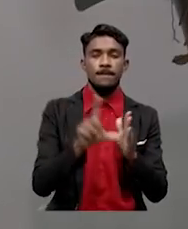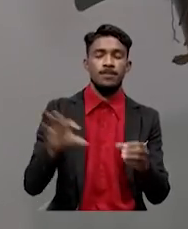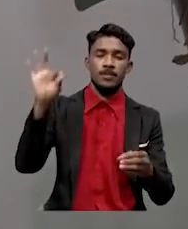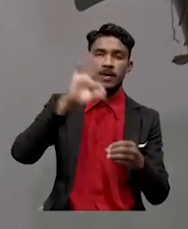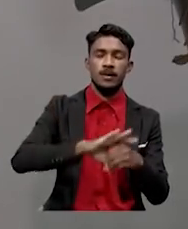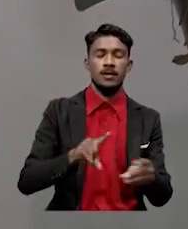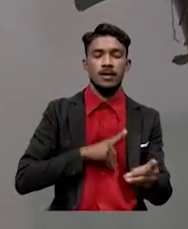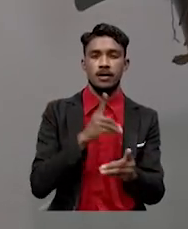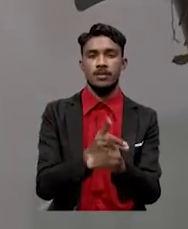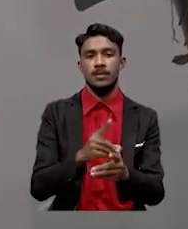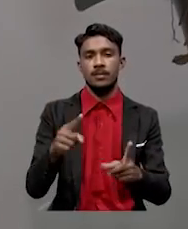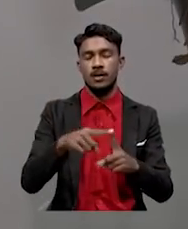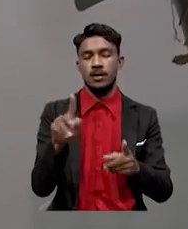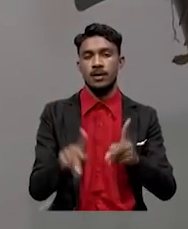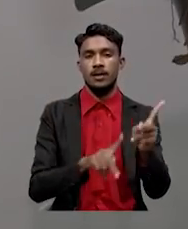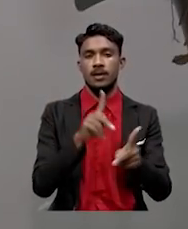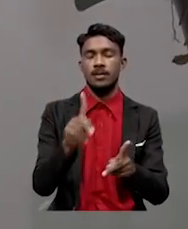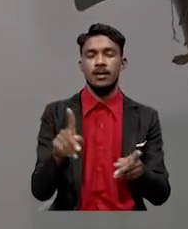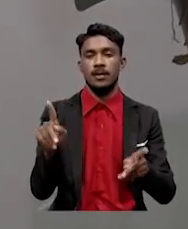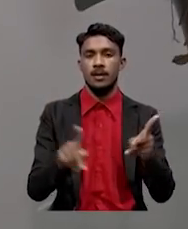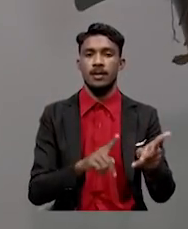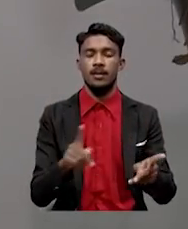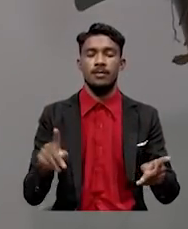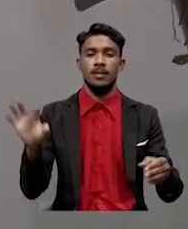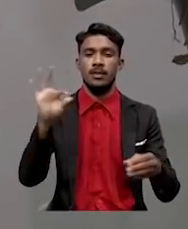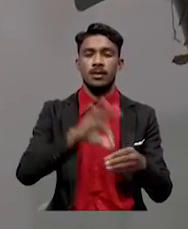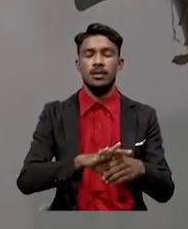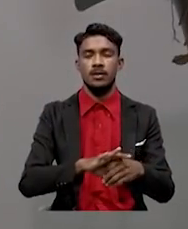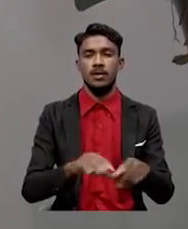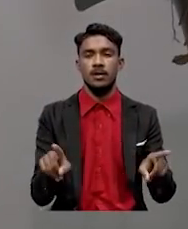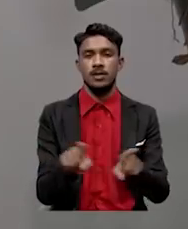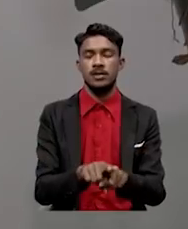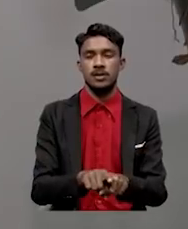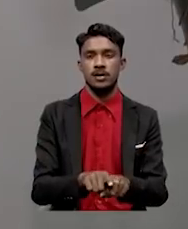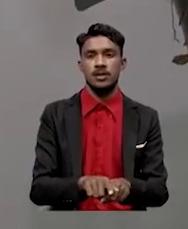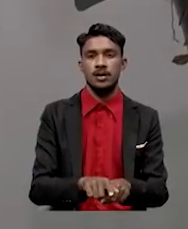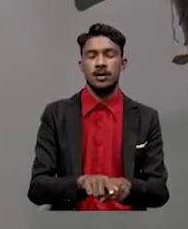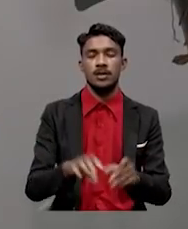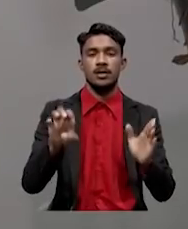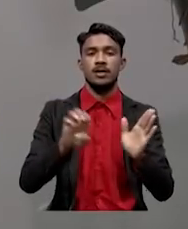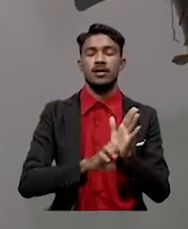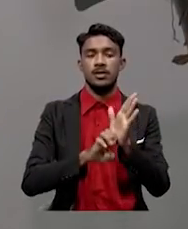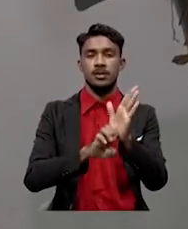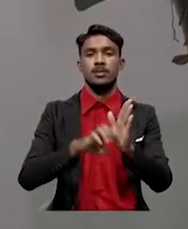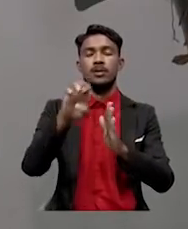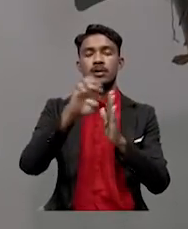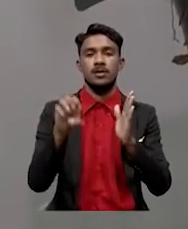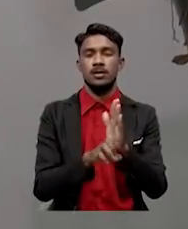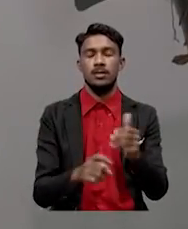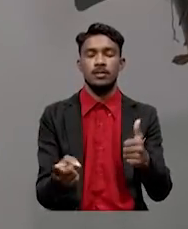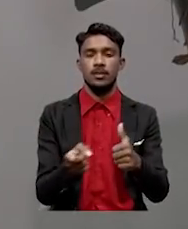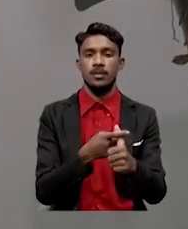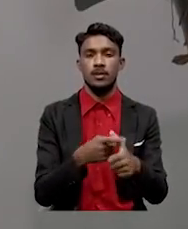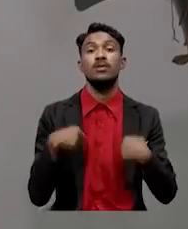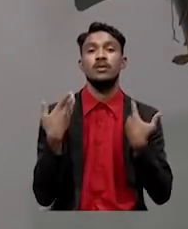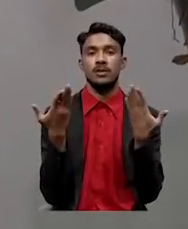povo. Nem é uma leito imagem, né? Imagem símbolo do Estado, né? Então tem que fazer prioridade, né? Prioridade é isso. Prioridade